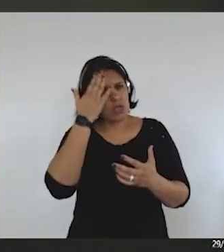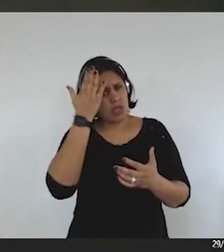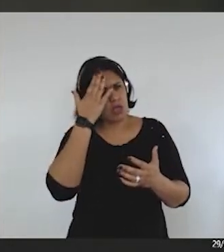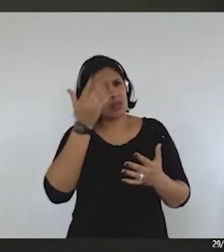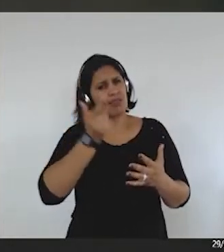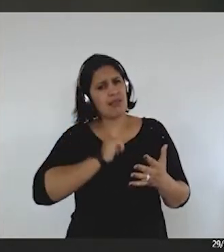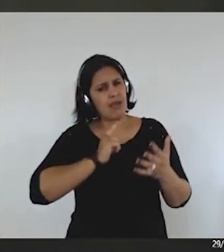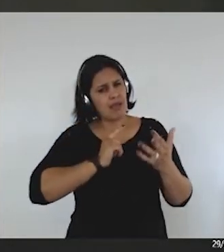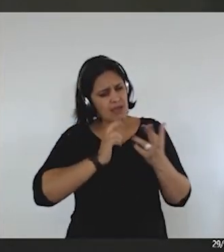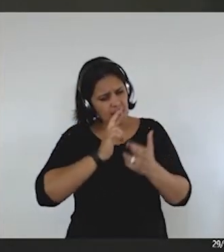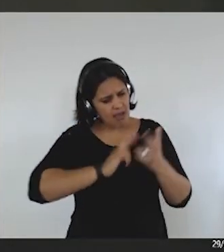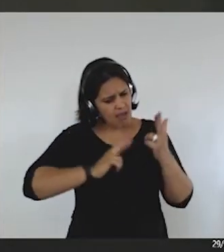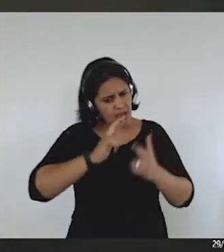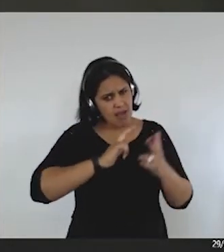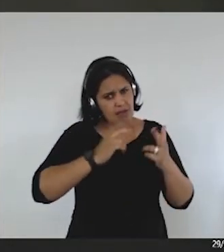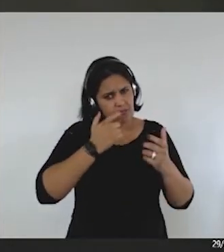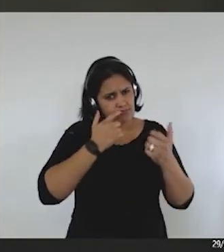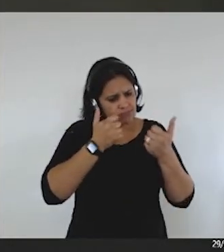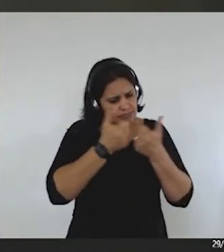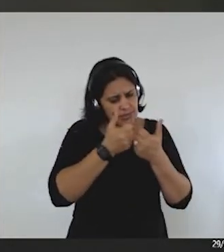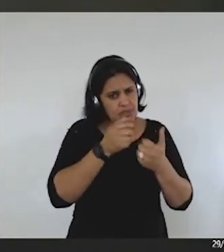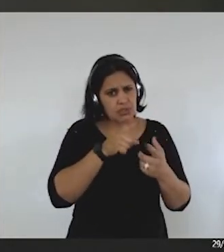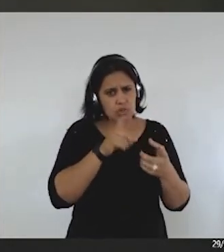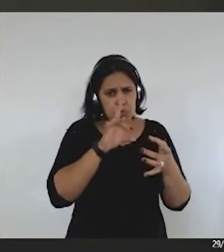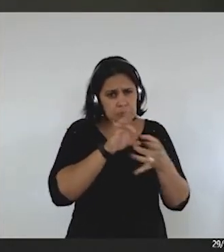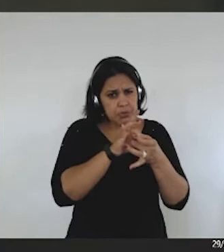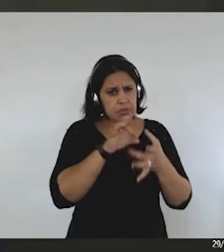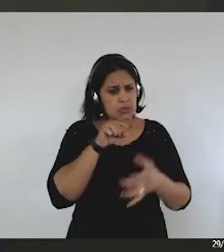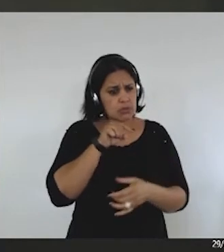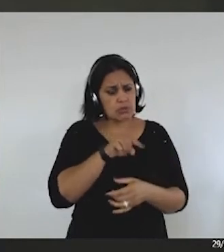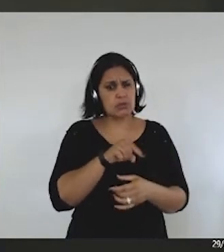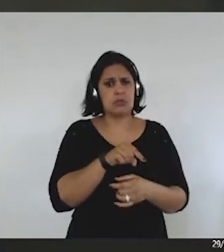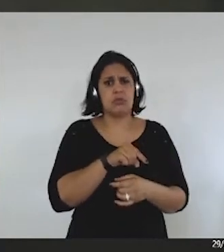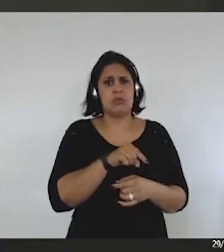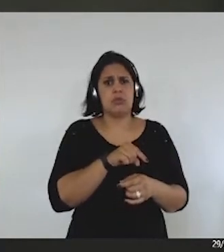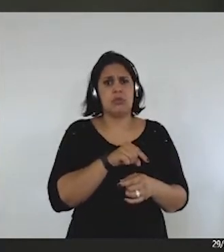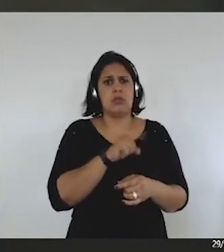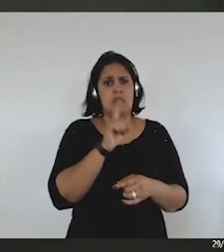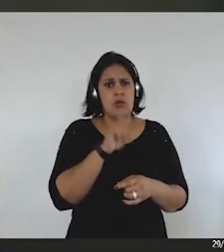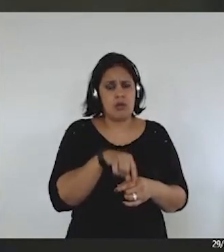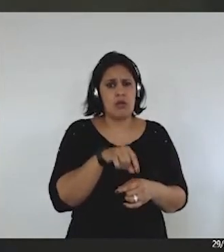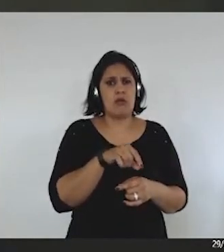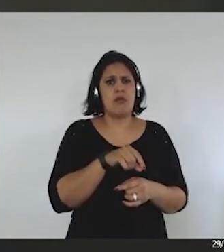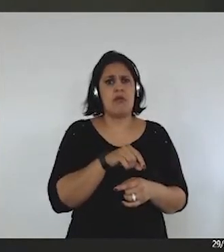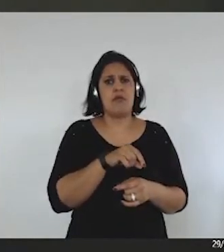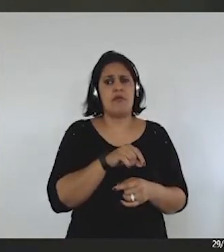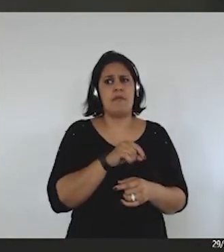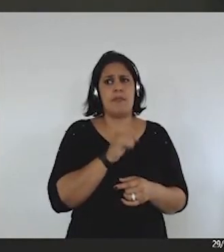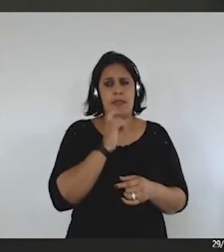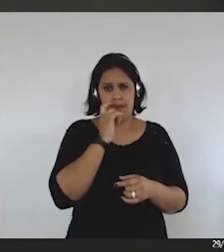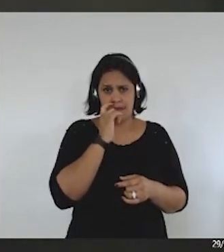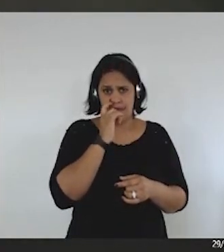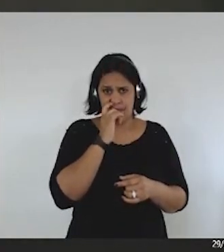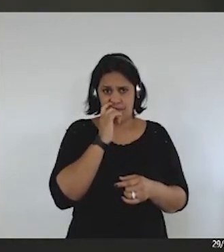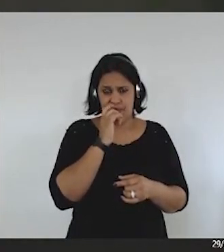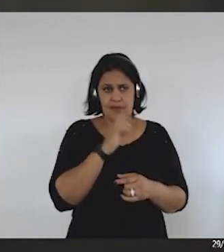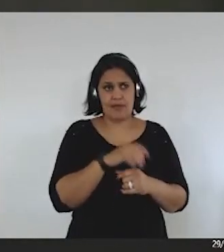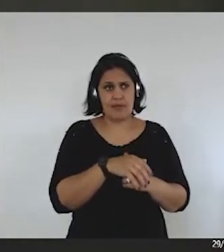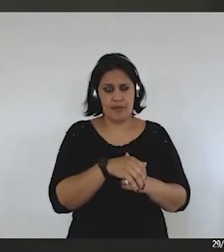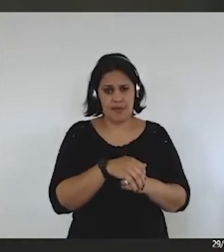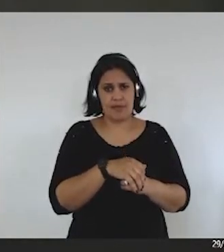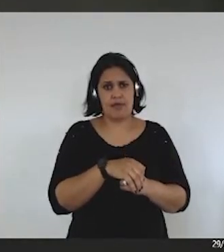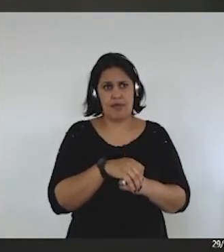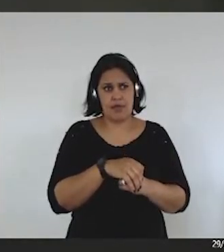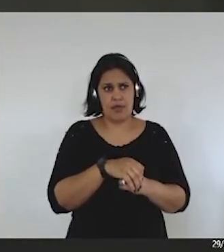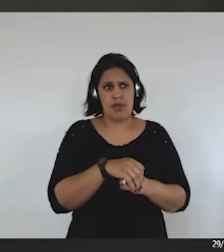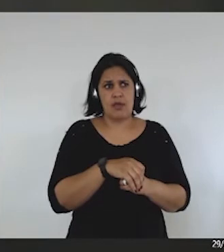relação bastante linkada, bastante profunda entre o desrespeito, ou vamos dizer, o ataque do ser